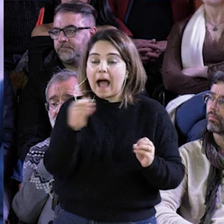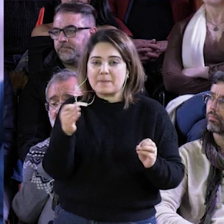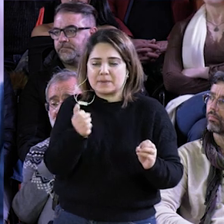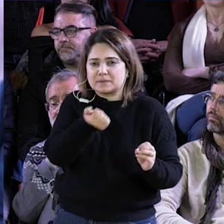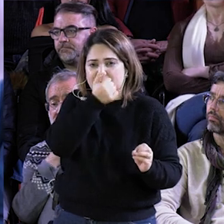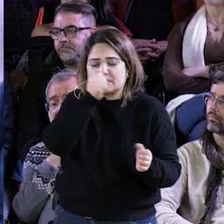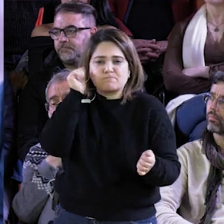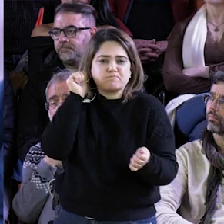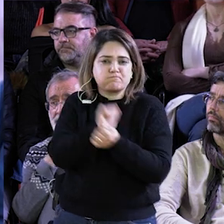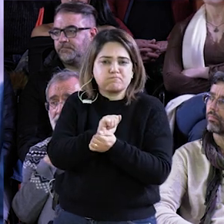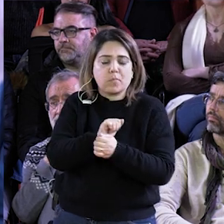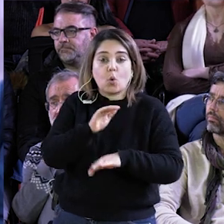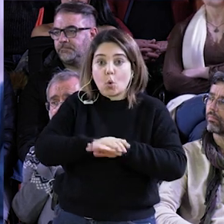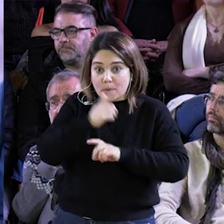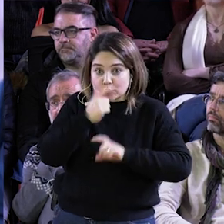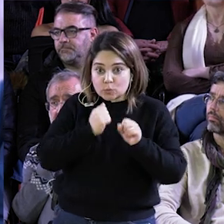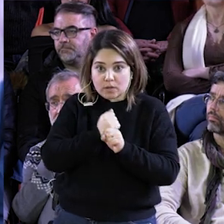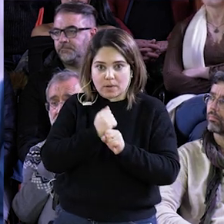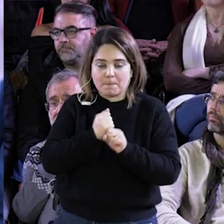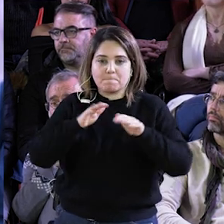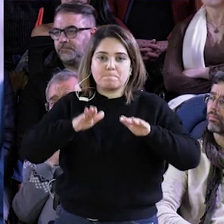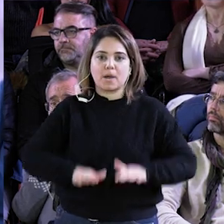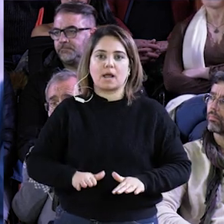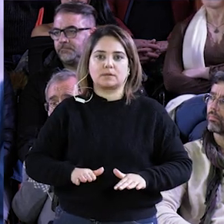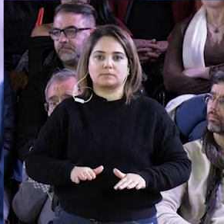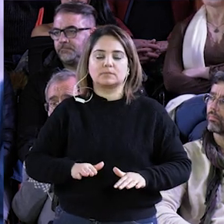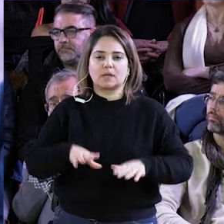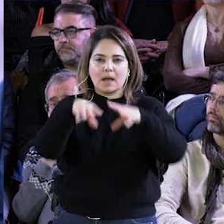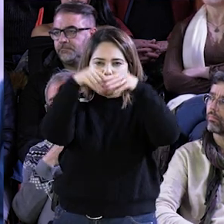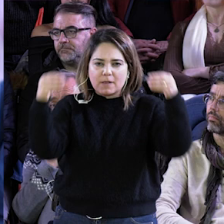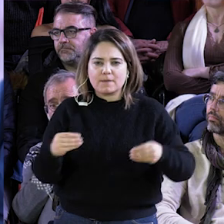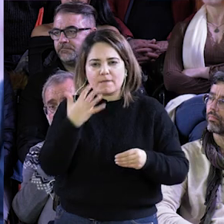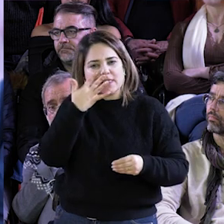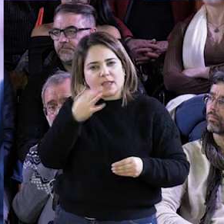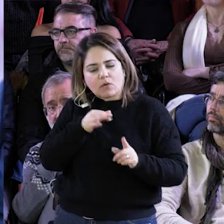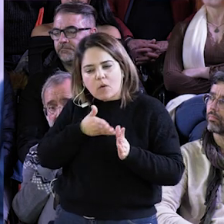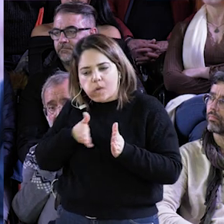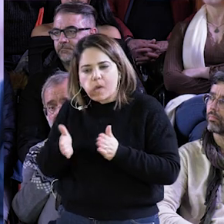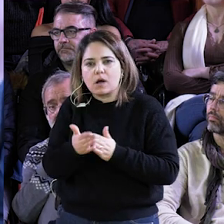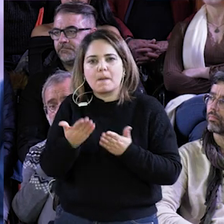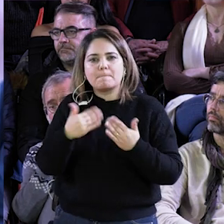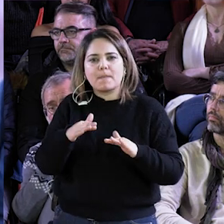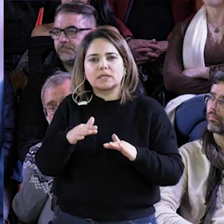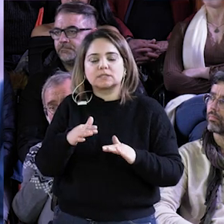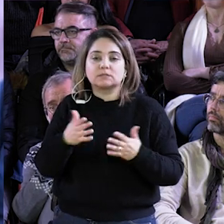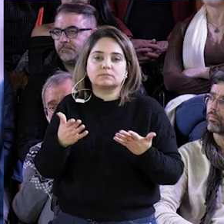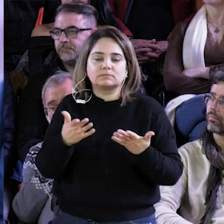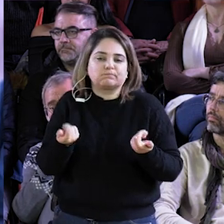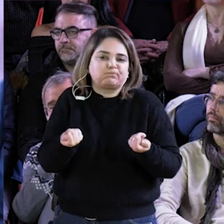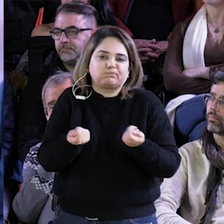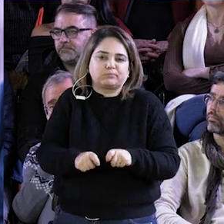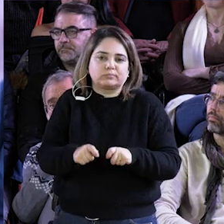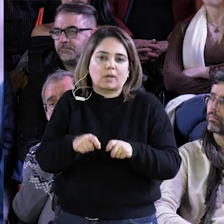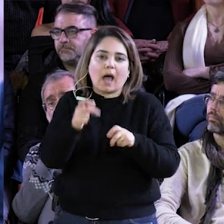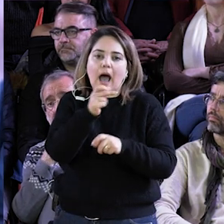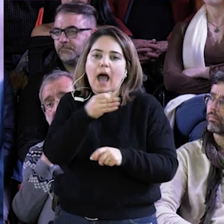entupiram porque os trabalhadores pararam. As plataformas tentaram quebrar o protesto, mas a adesão obrigou-as a desligar a